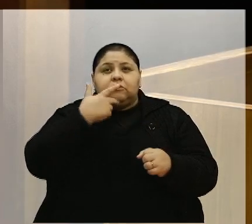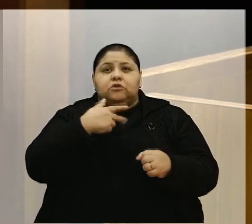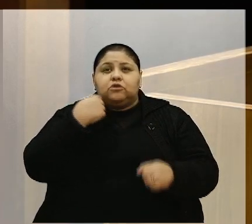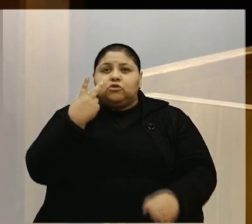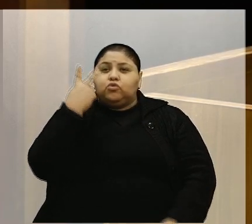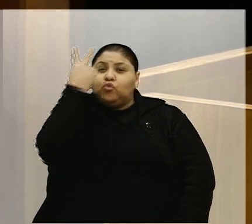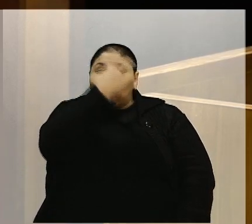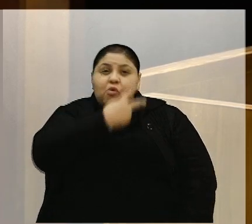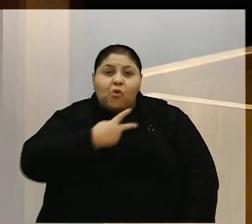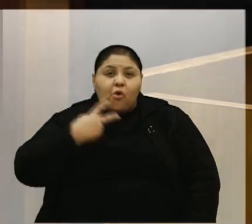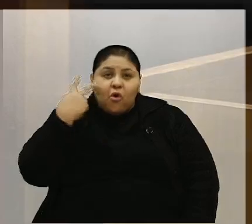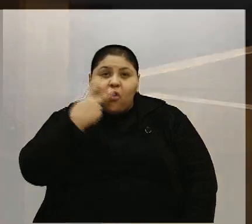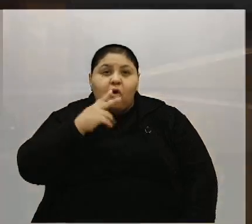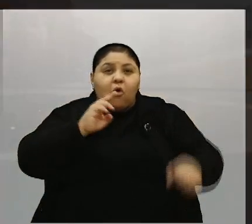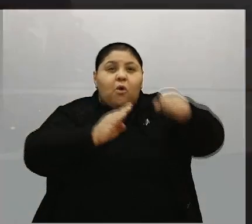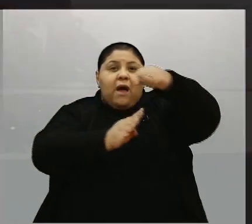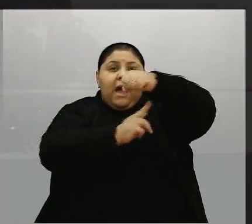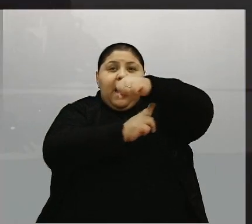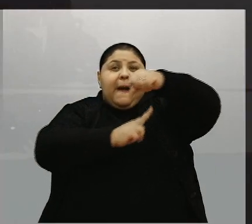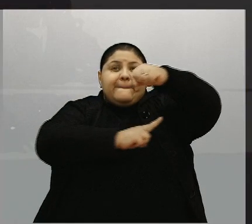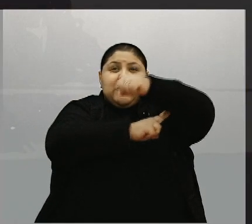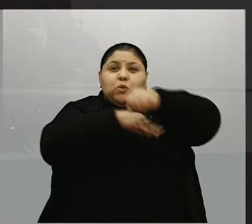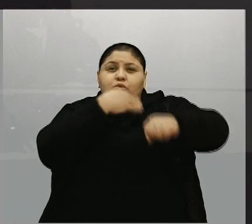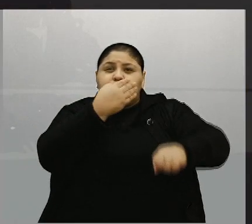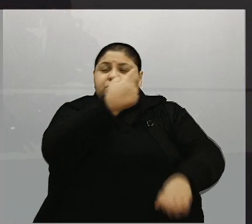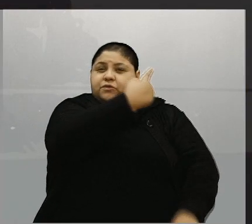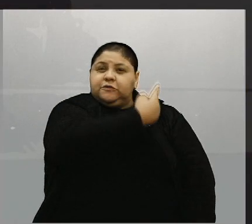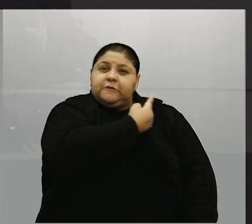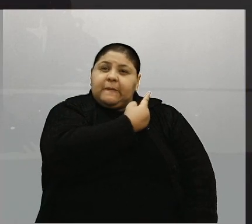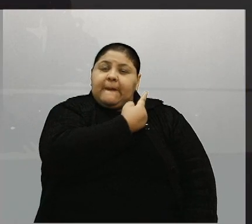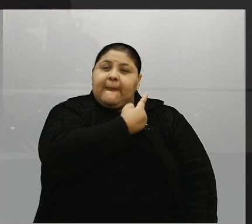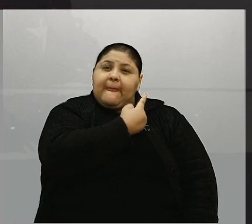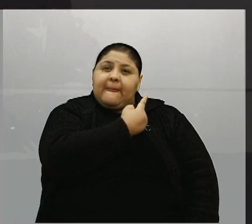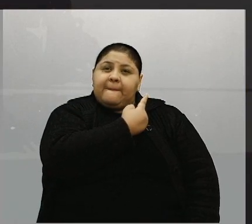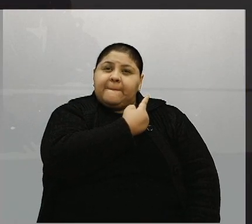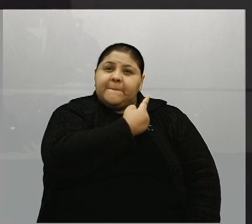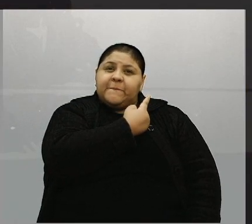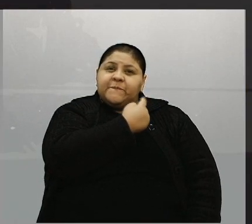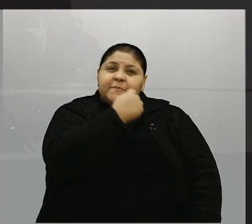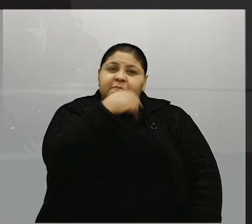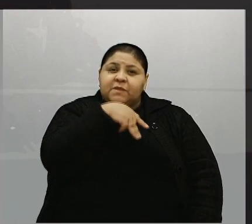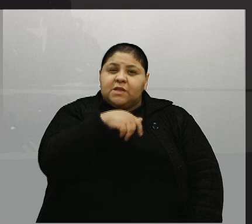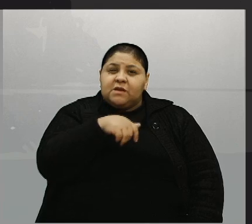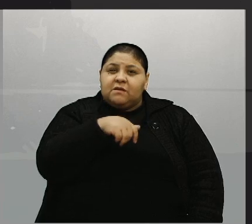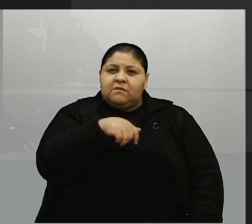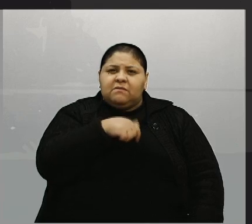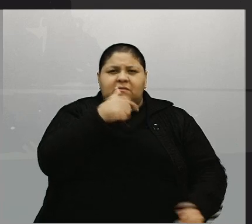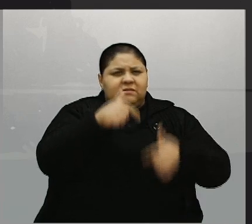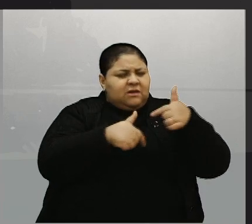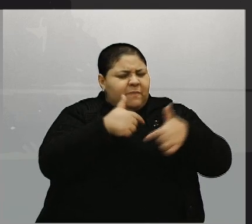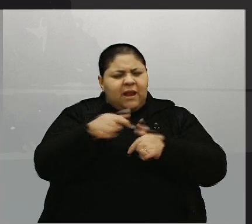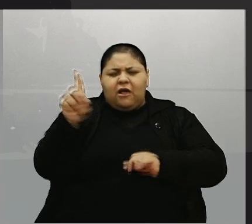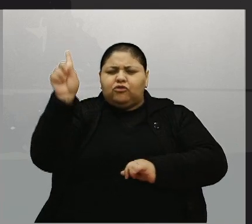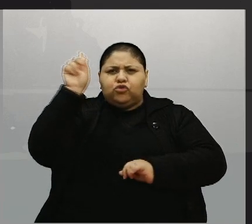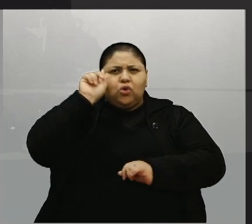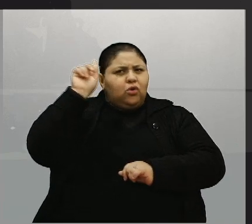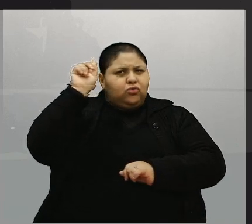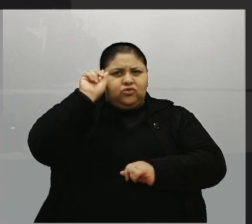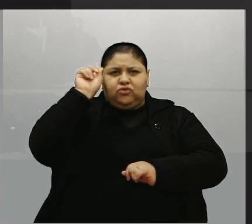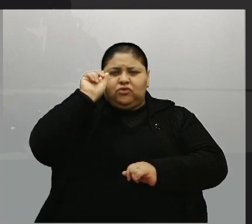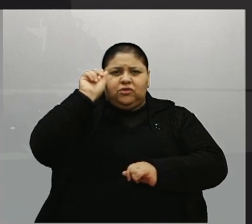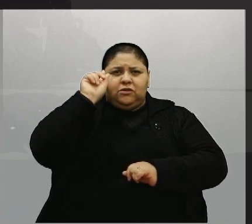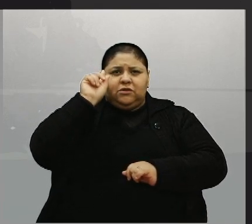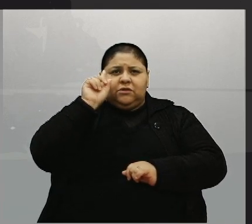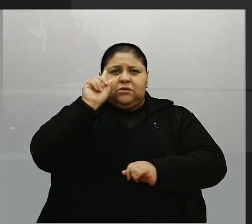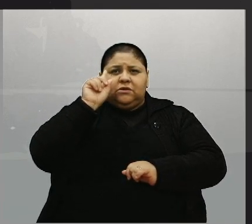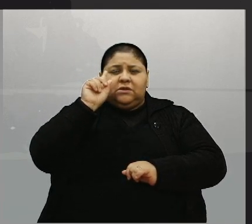Olha ali, ó, a ponte lá embaixo. Que está lá, o Marcos trabalhou todos os dias, um funcionário, ó.